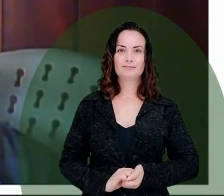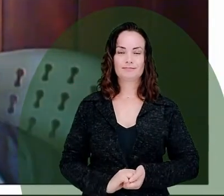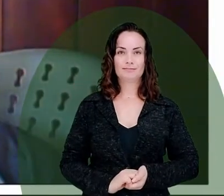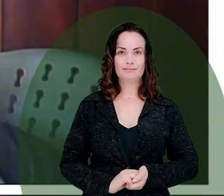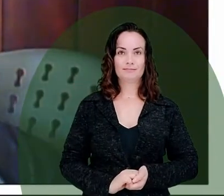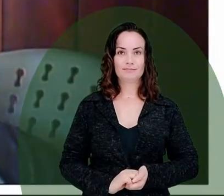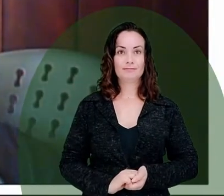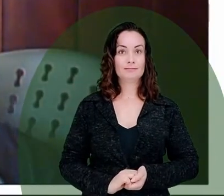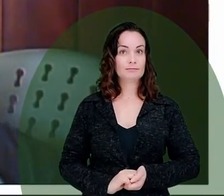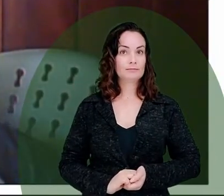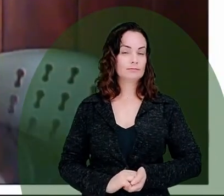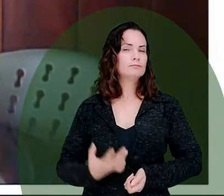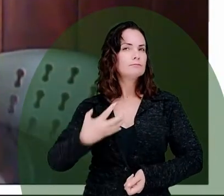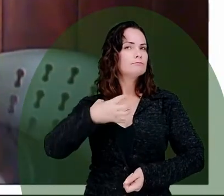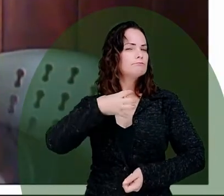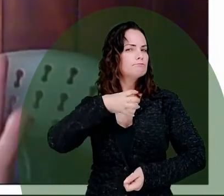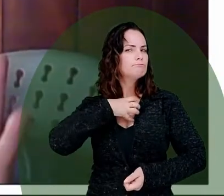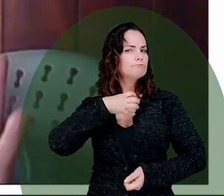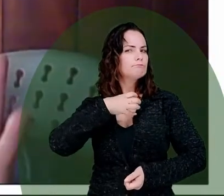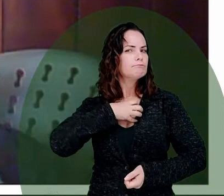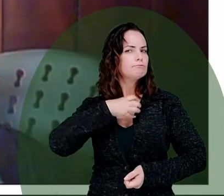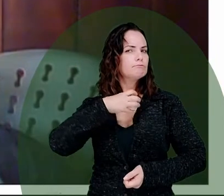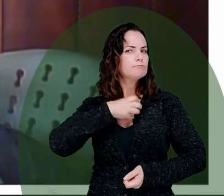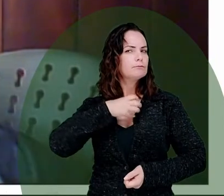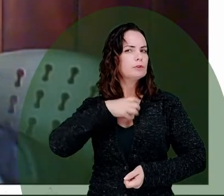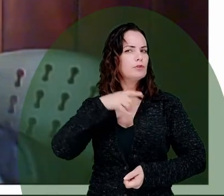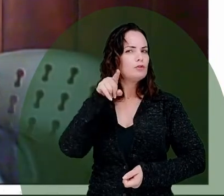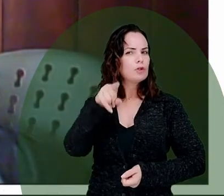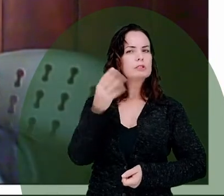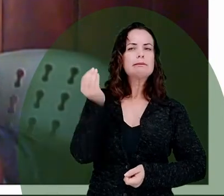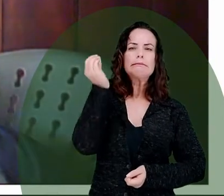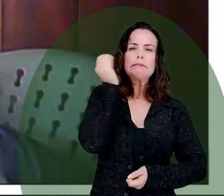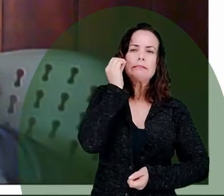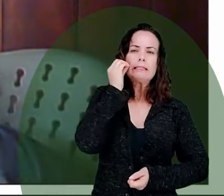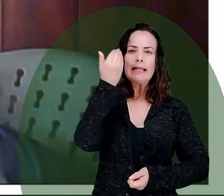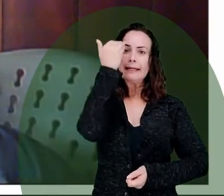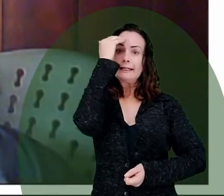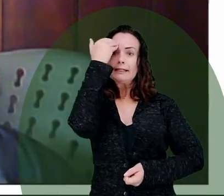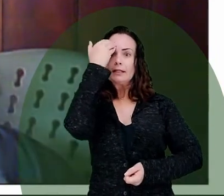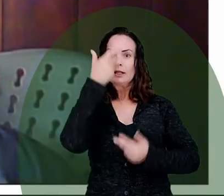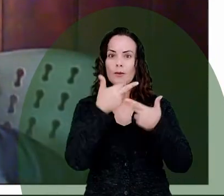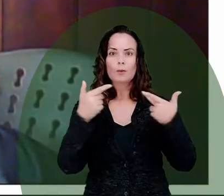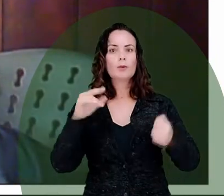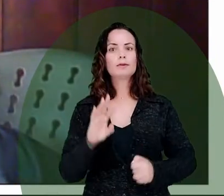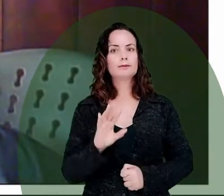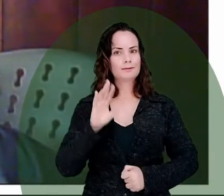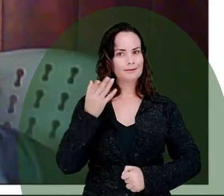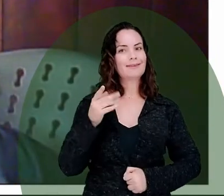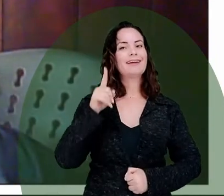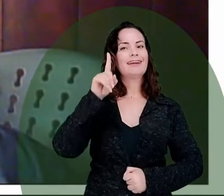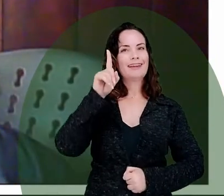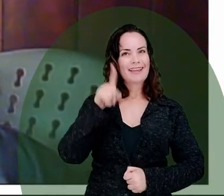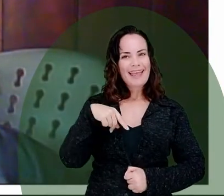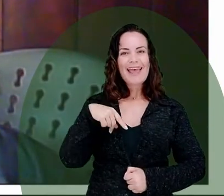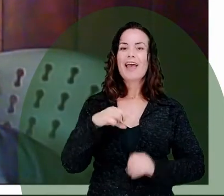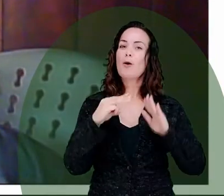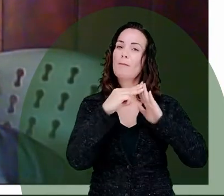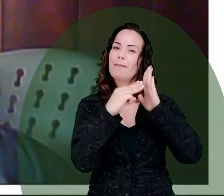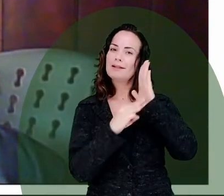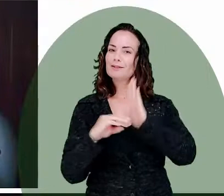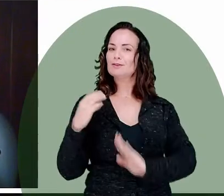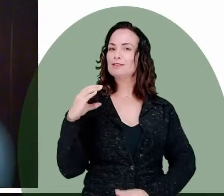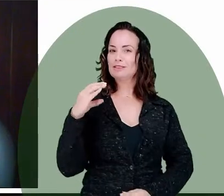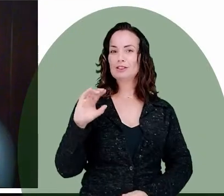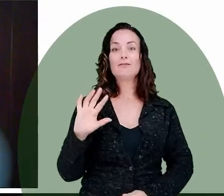E a maneira como você vai tentar entender o que acontece é que o método científico